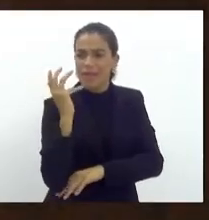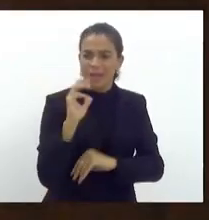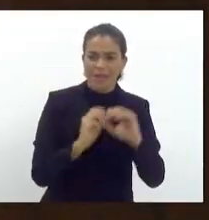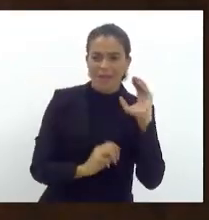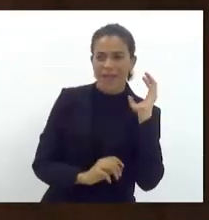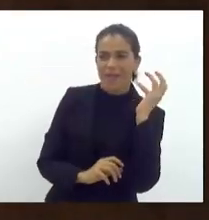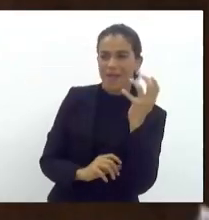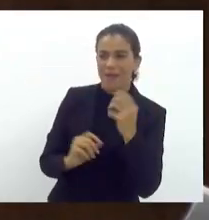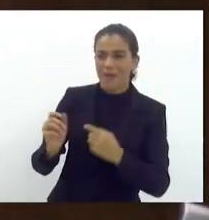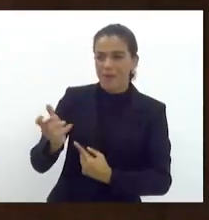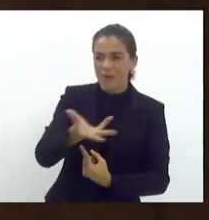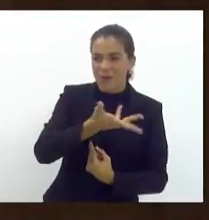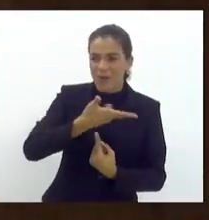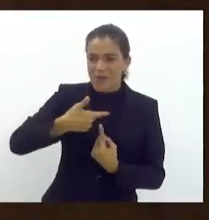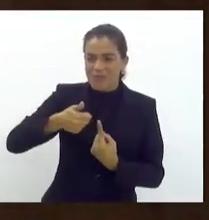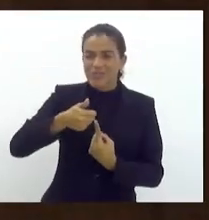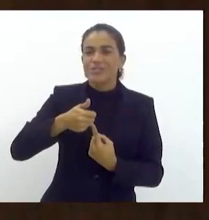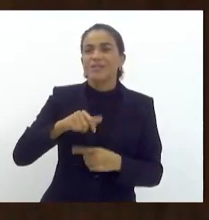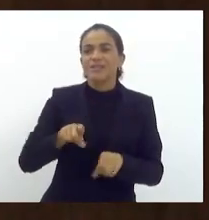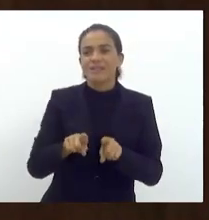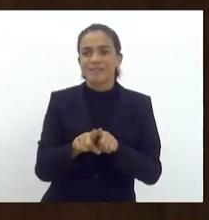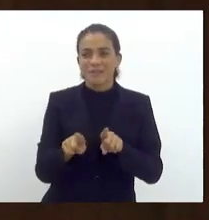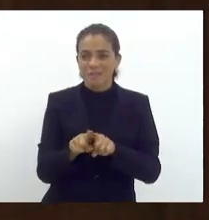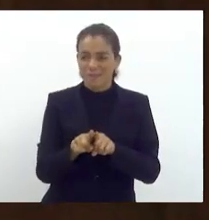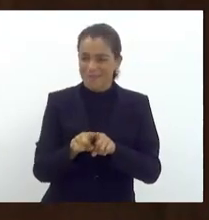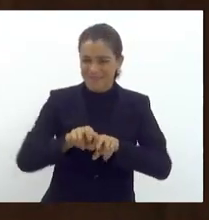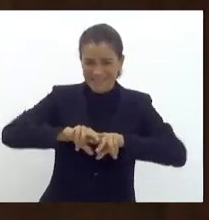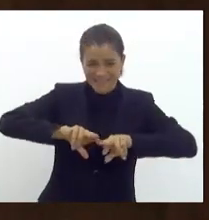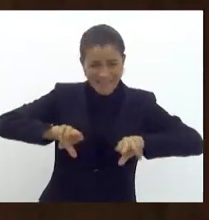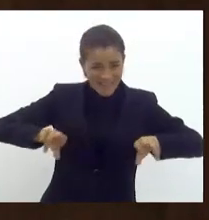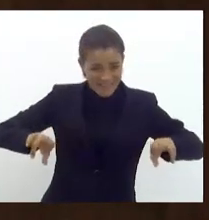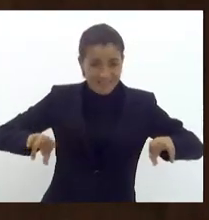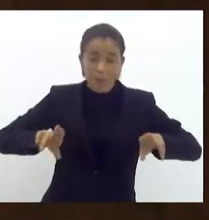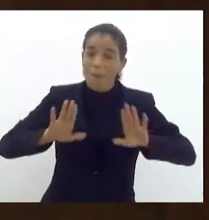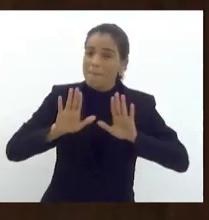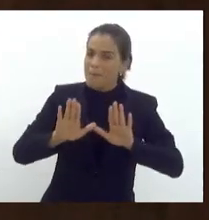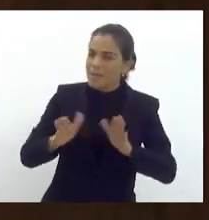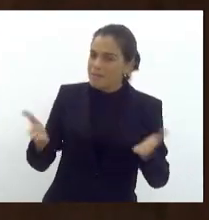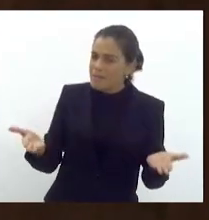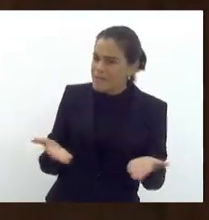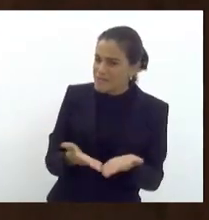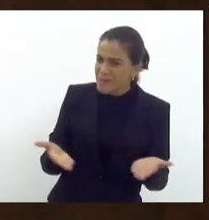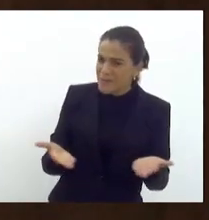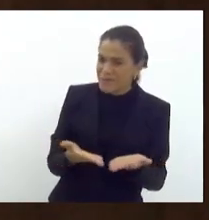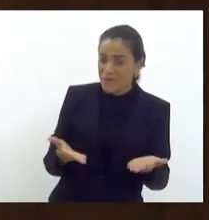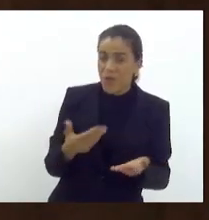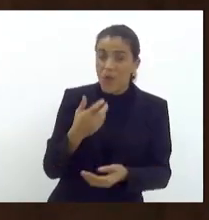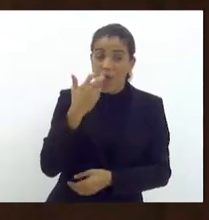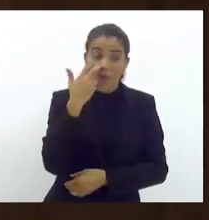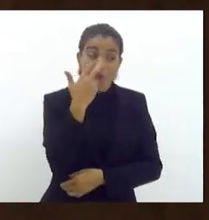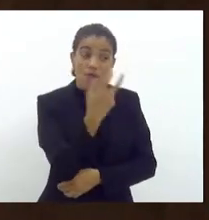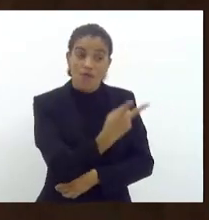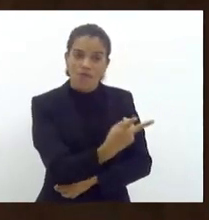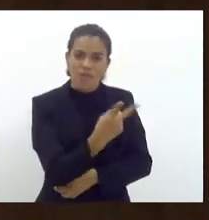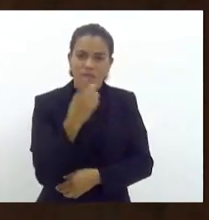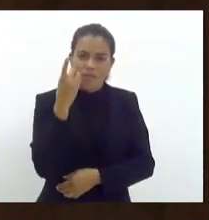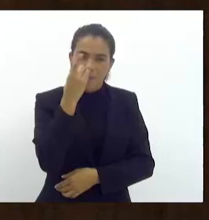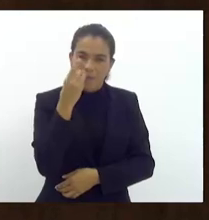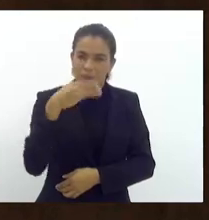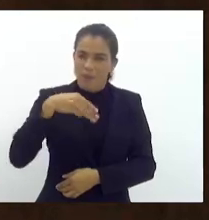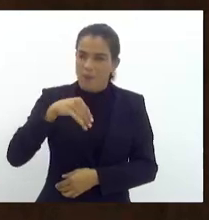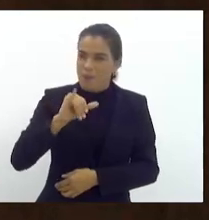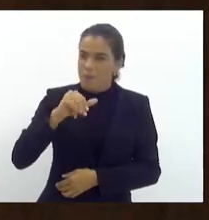protetor da de tantas coisas mas hoje eu vi o deputado Carlos